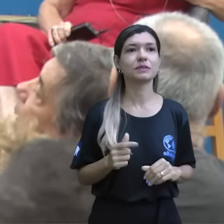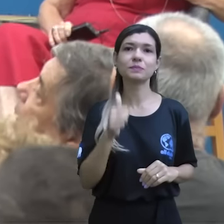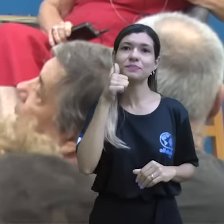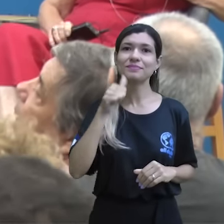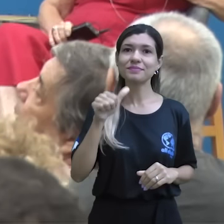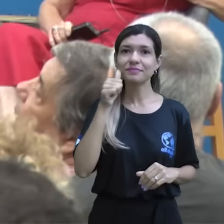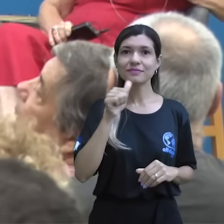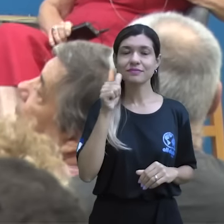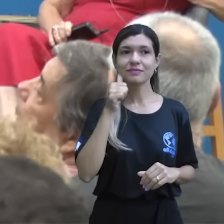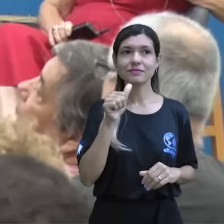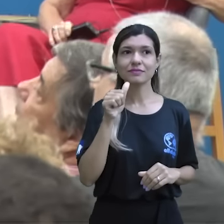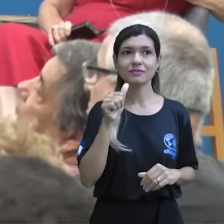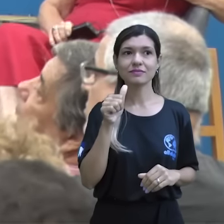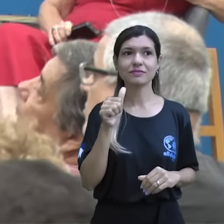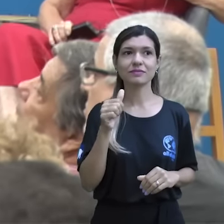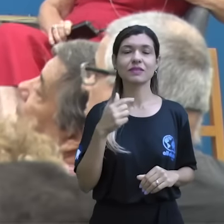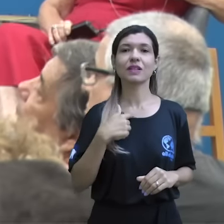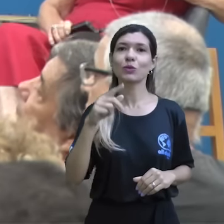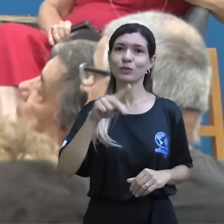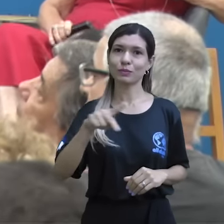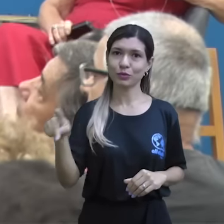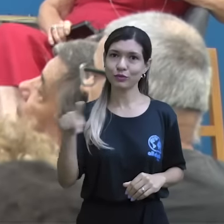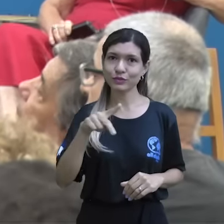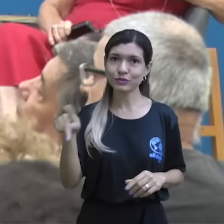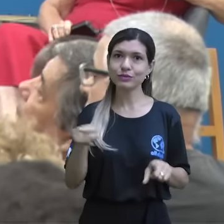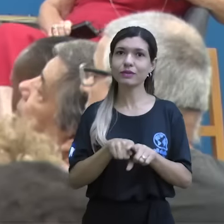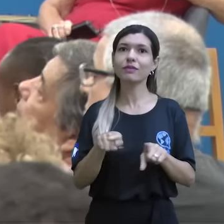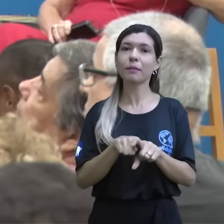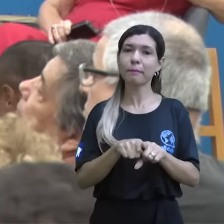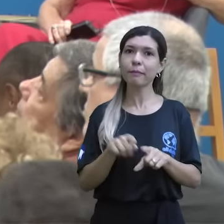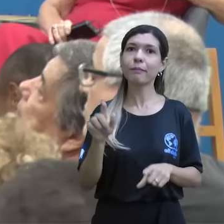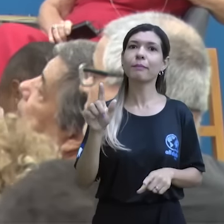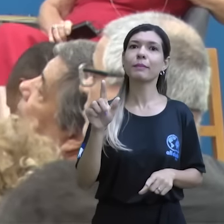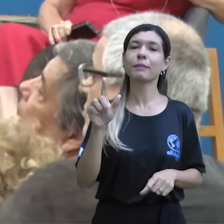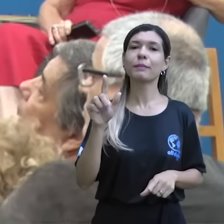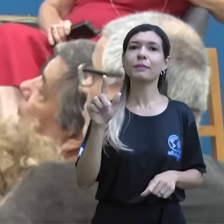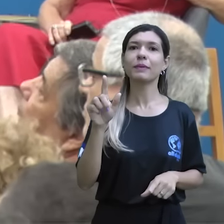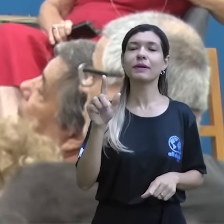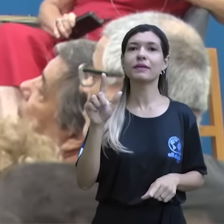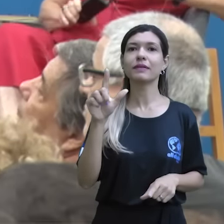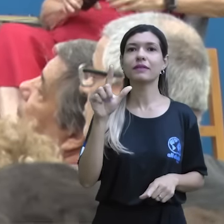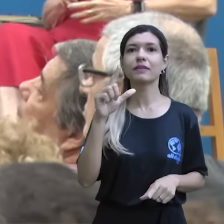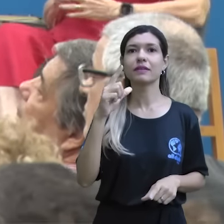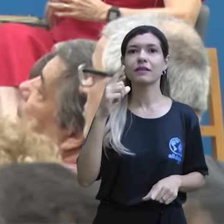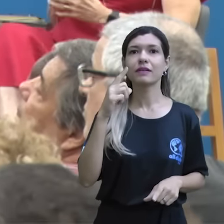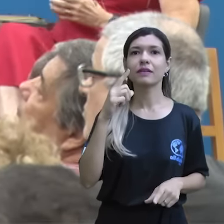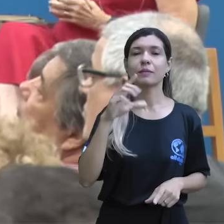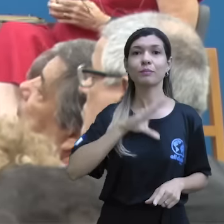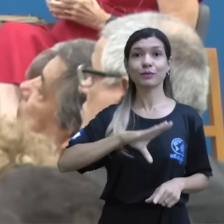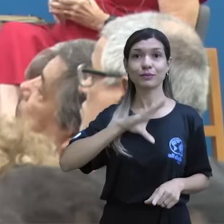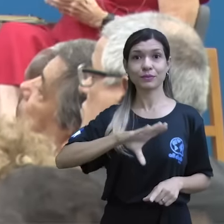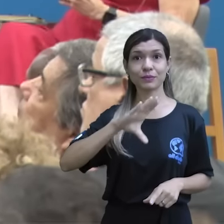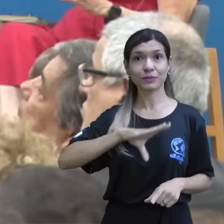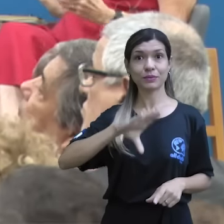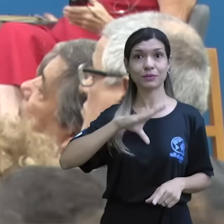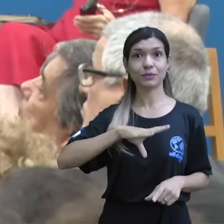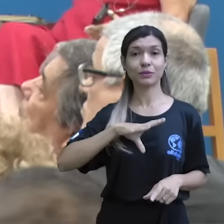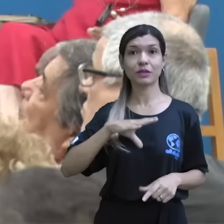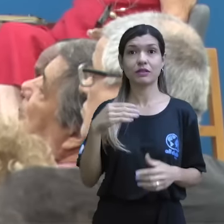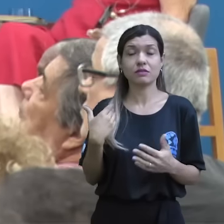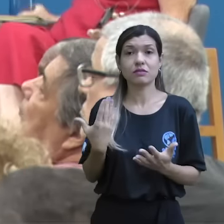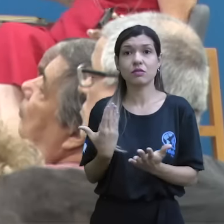inclusive, eu não estudei muito Lima Barreto. Né? Vim depois com o Policarpo Quaresma